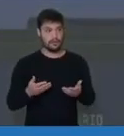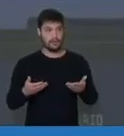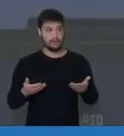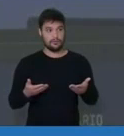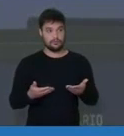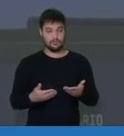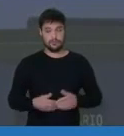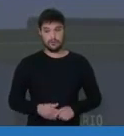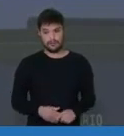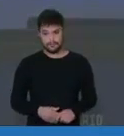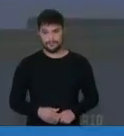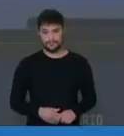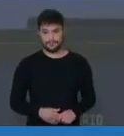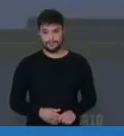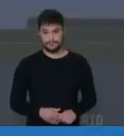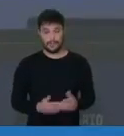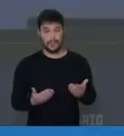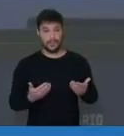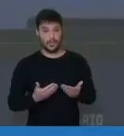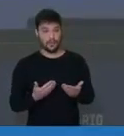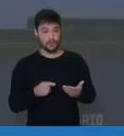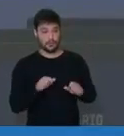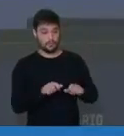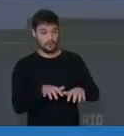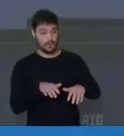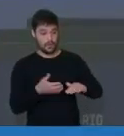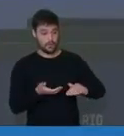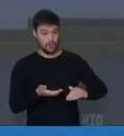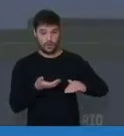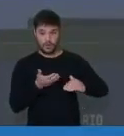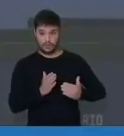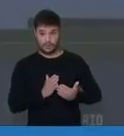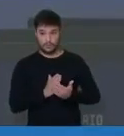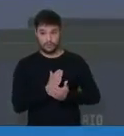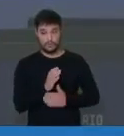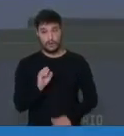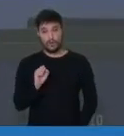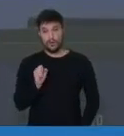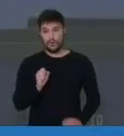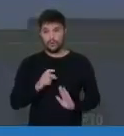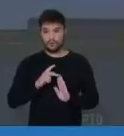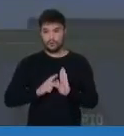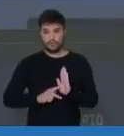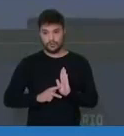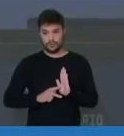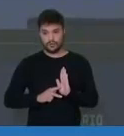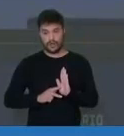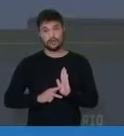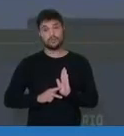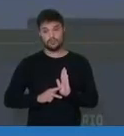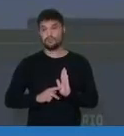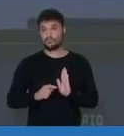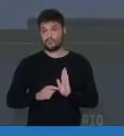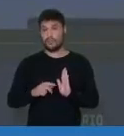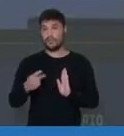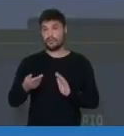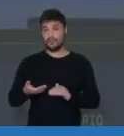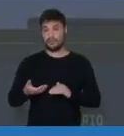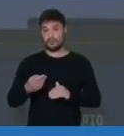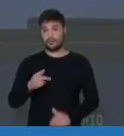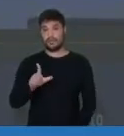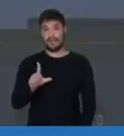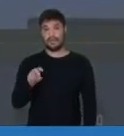presidenciais, o plenário do Congresso Nacional também aprovou 8 projetos de lei do Congresso Nacional, projetos que têm a sigla